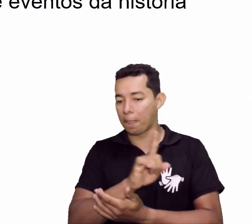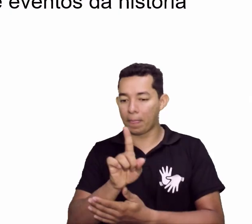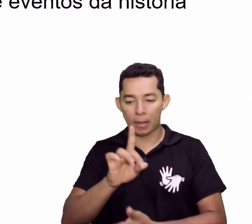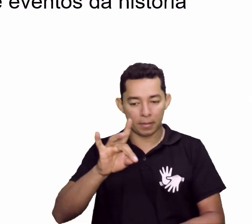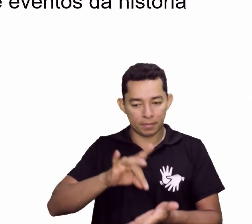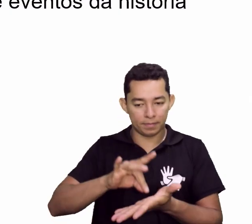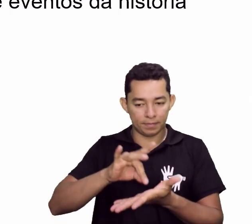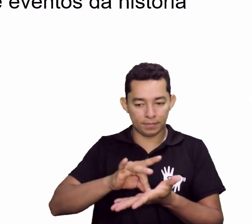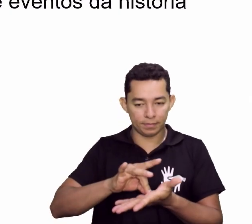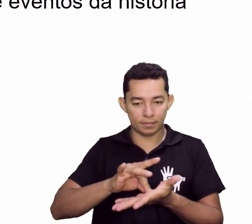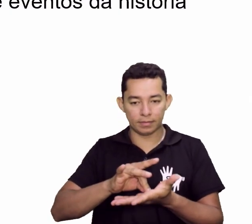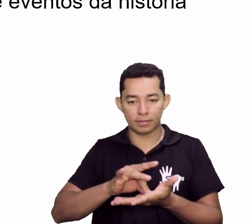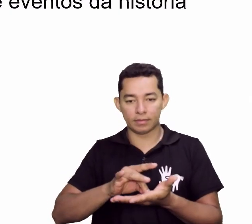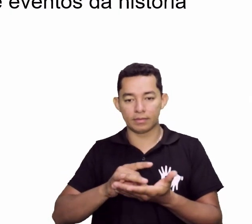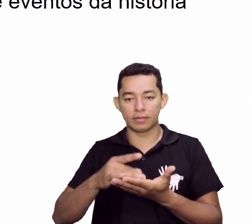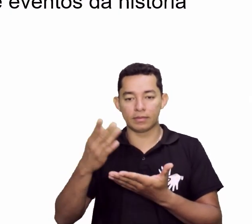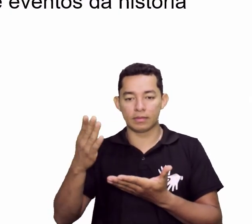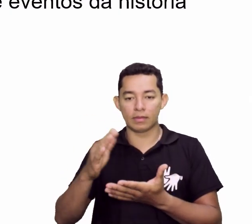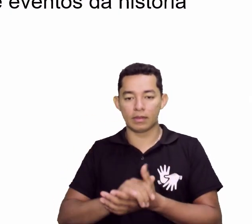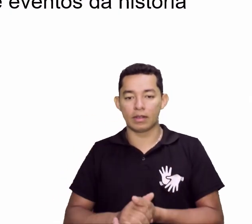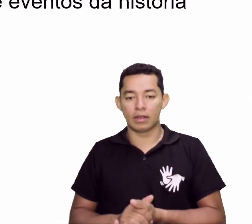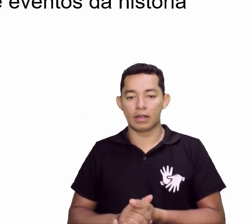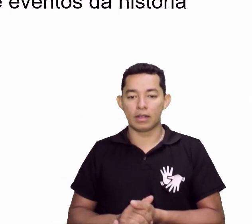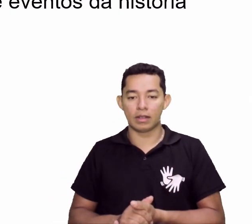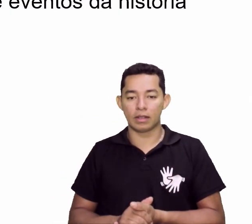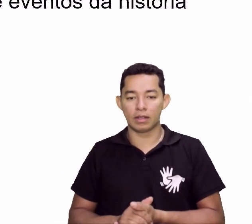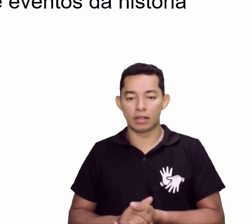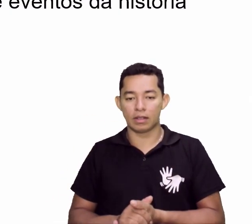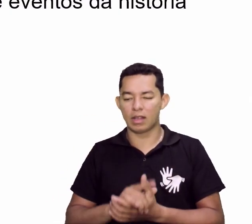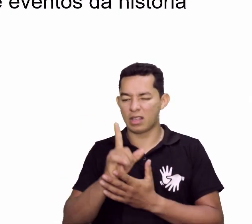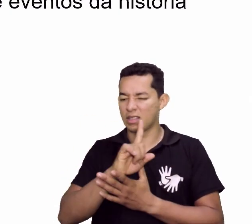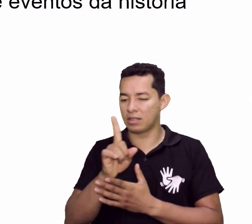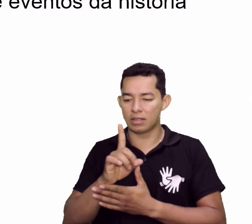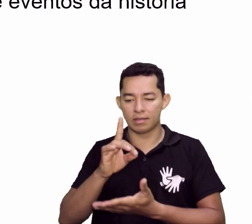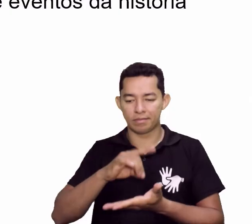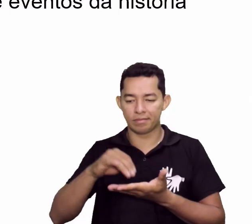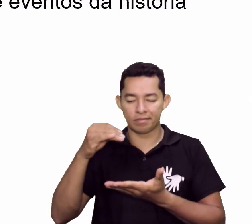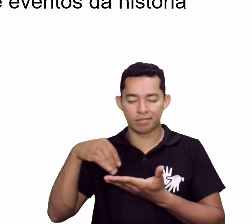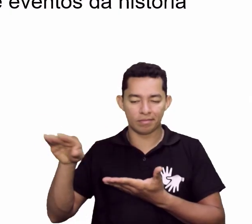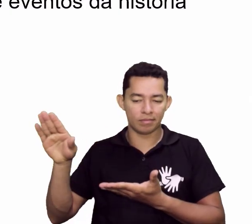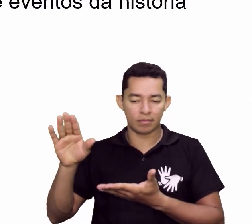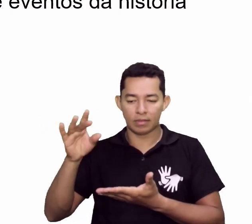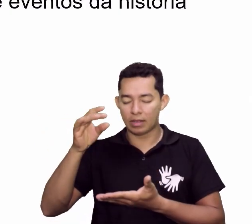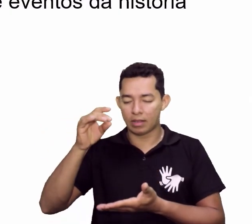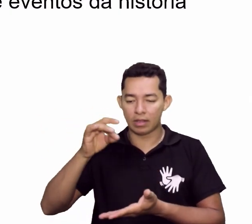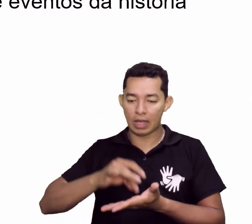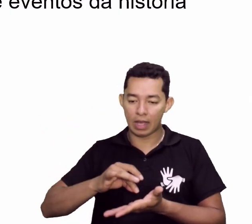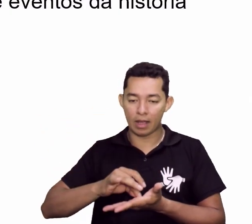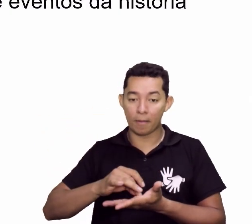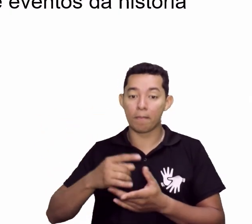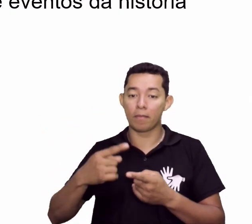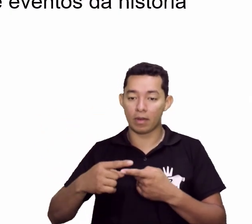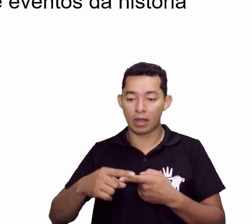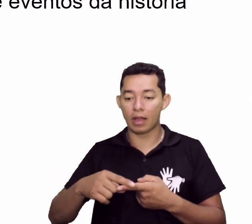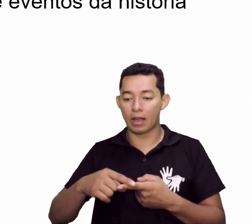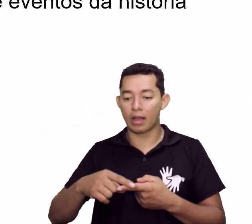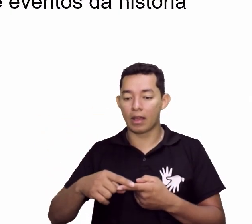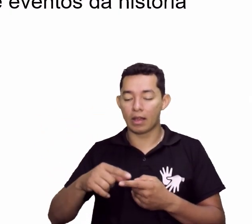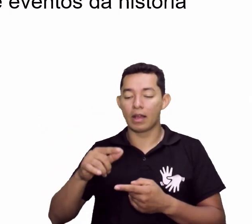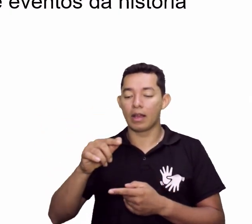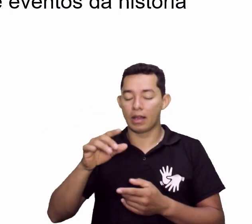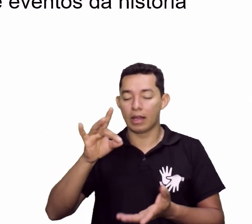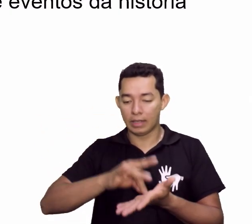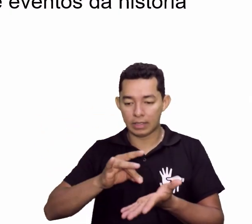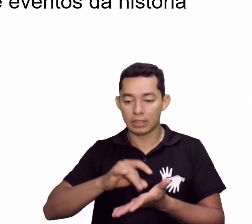né? Esse aqui está fora, estranhei na hora, né? Porque fatos reais também foram, né? Então isso aí está